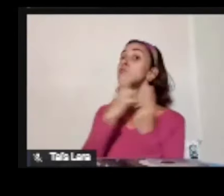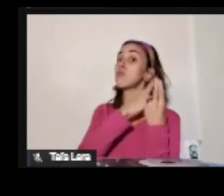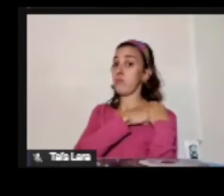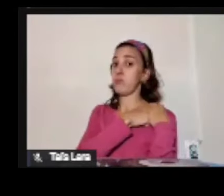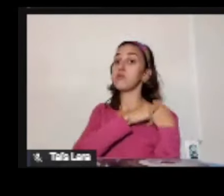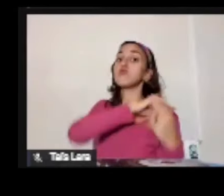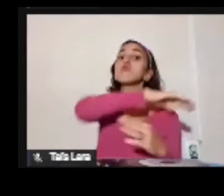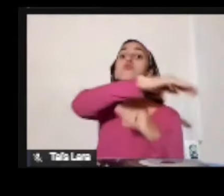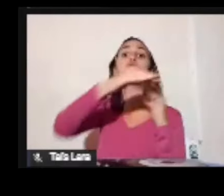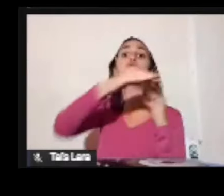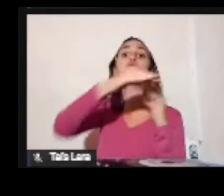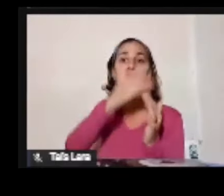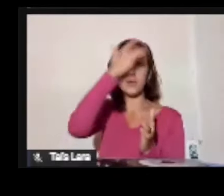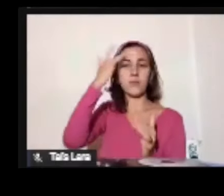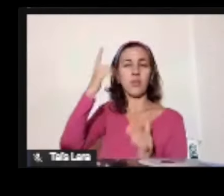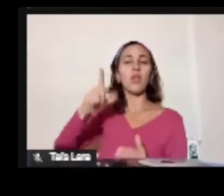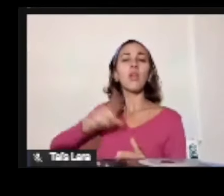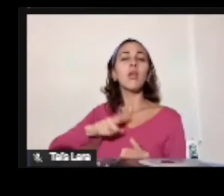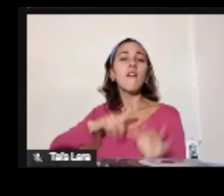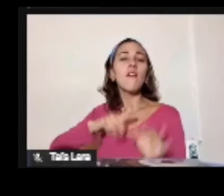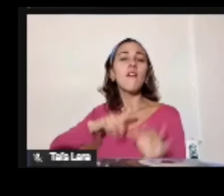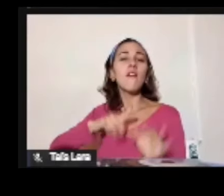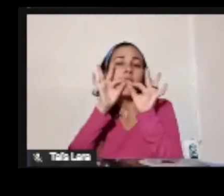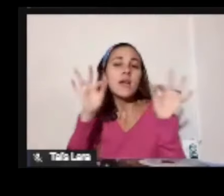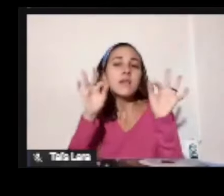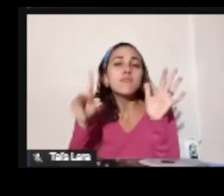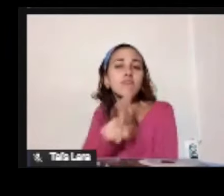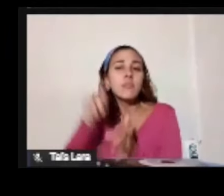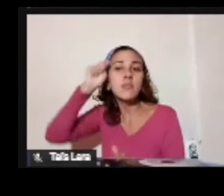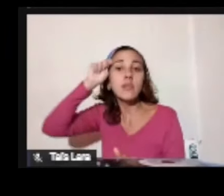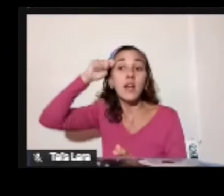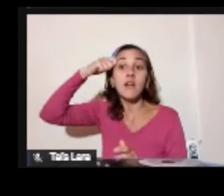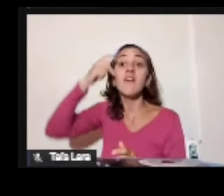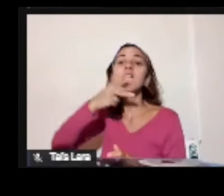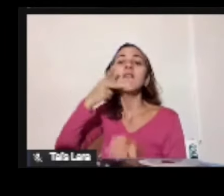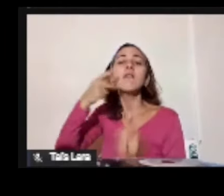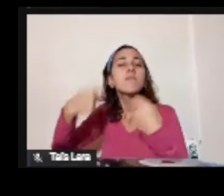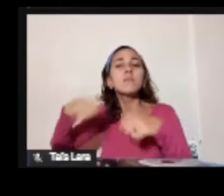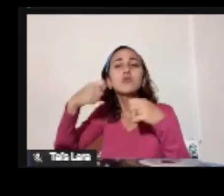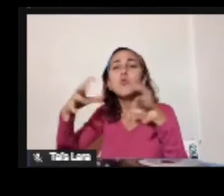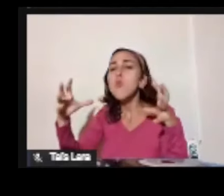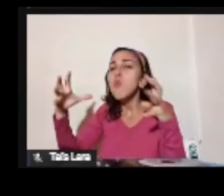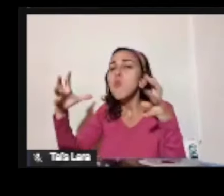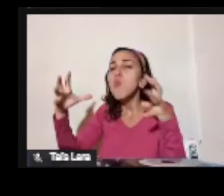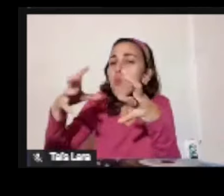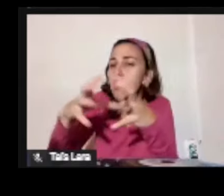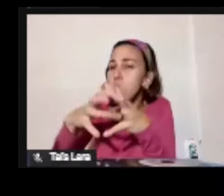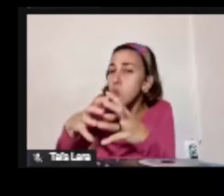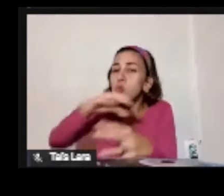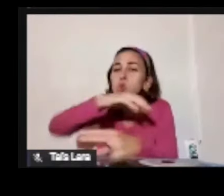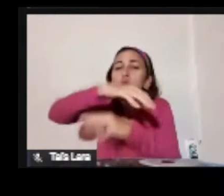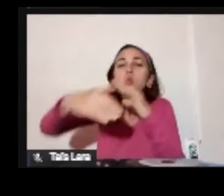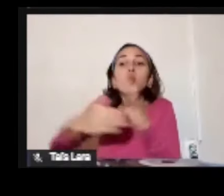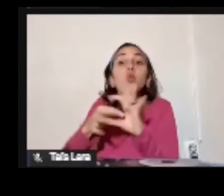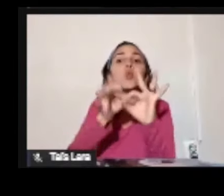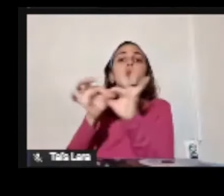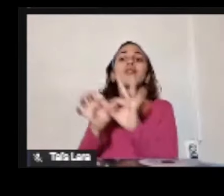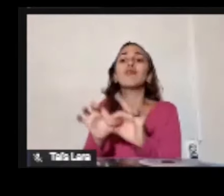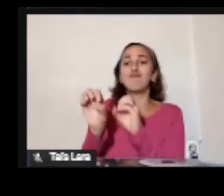ditado africano que diz que é preciso uma aldeia para educar uma criança. Por isso, Compartilhem